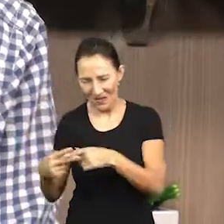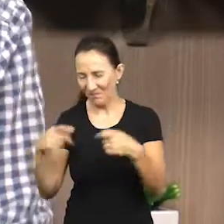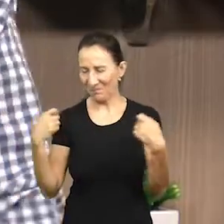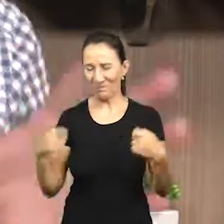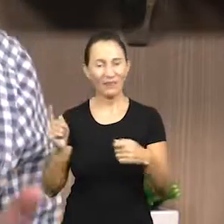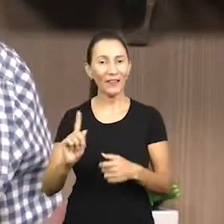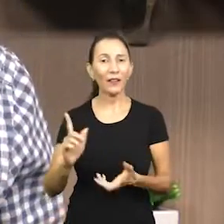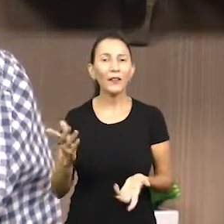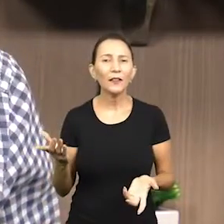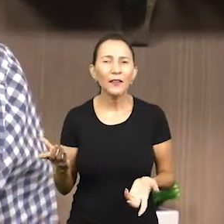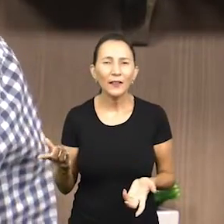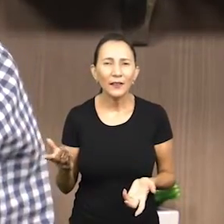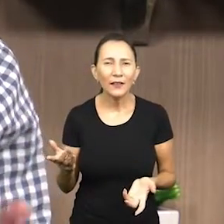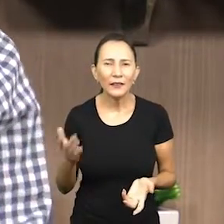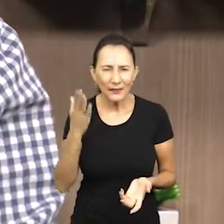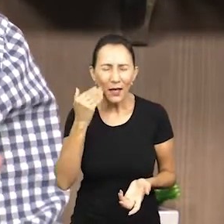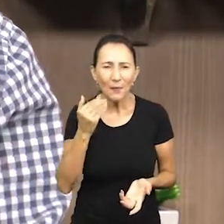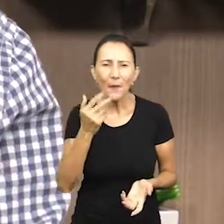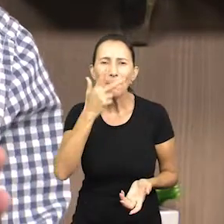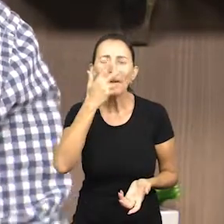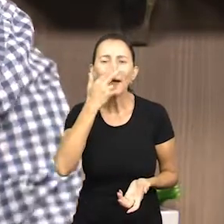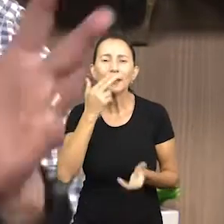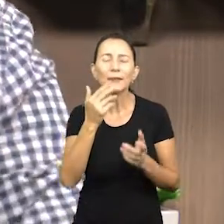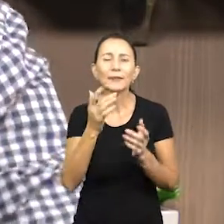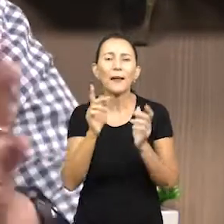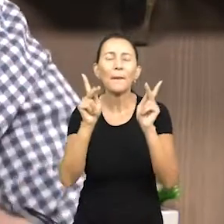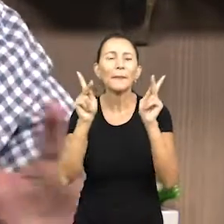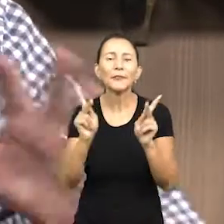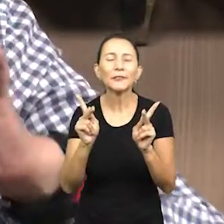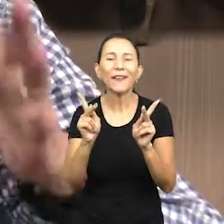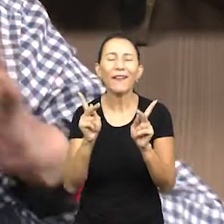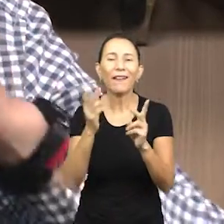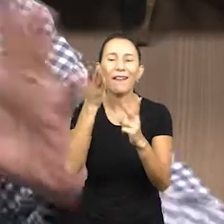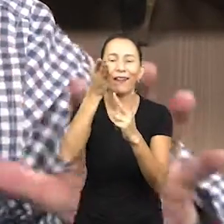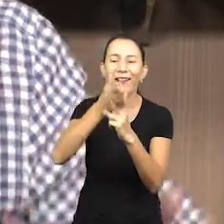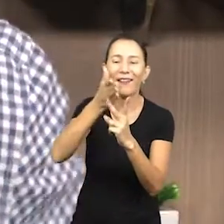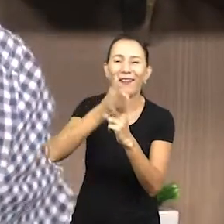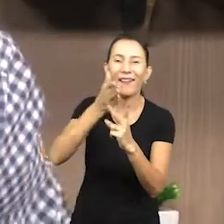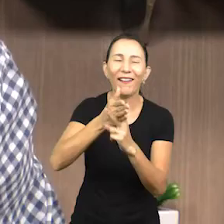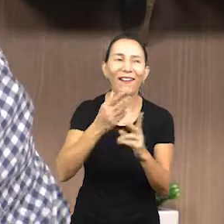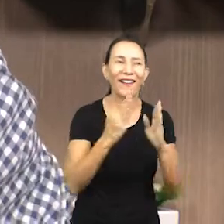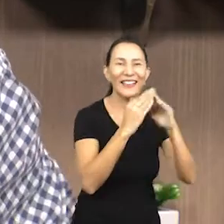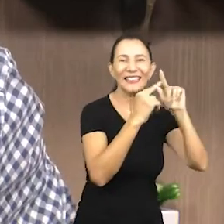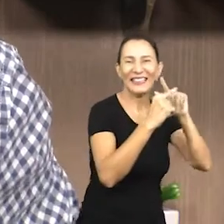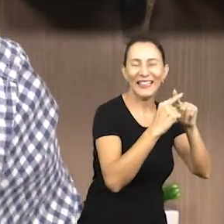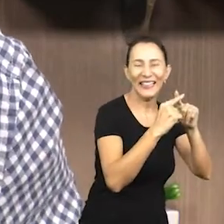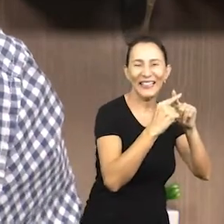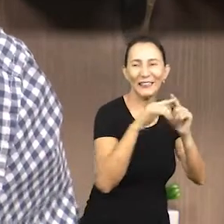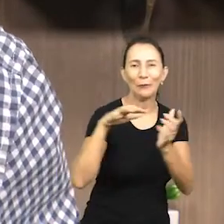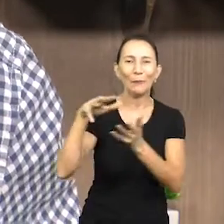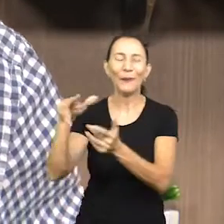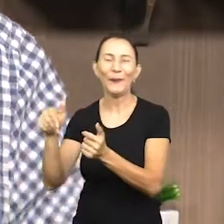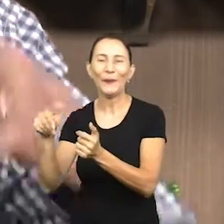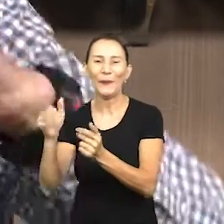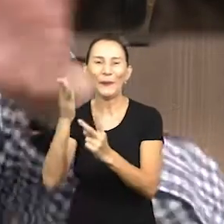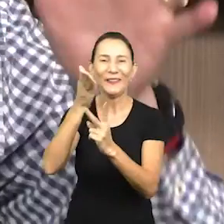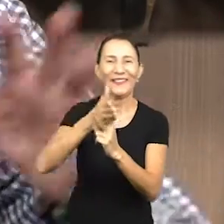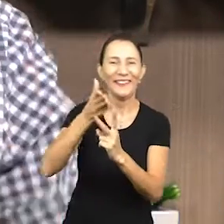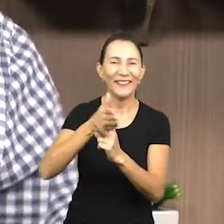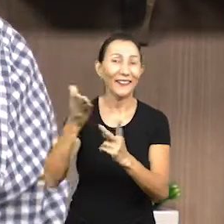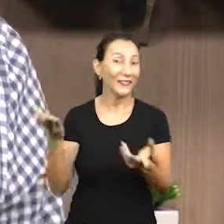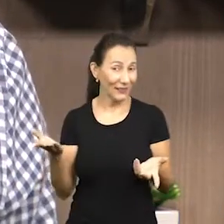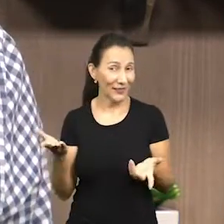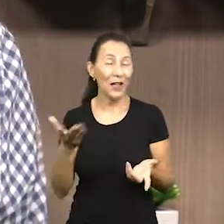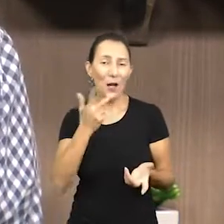não prega o evangelho, ele está no meio de ímpios, ele fica ali com o ímpio. Ele está no meio